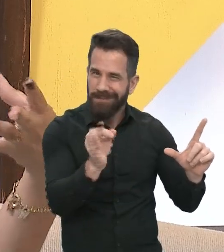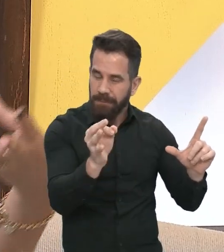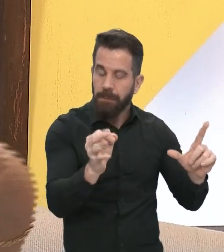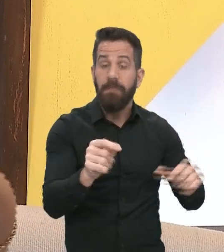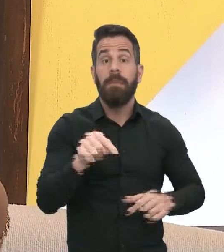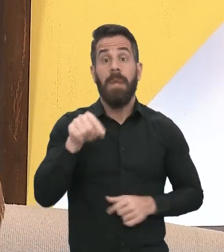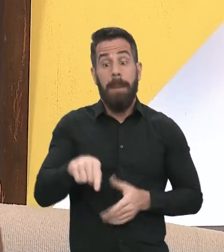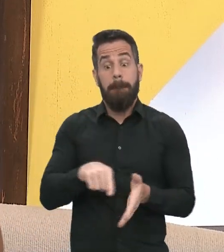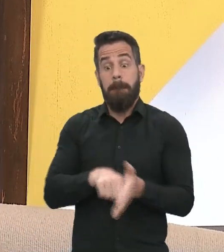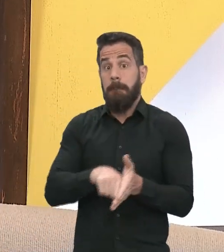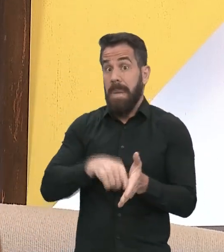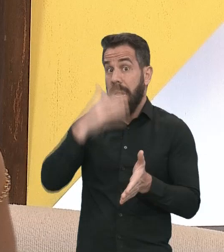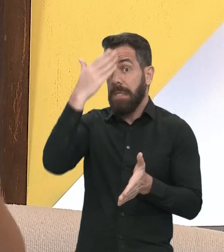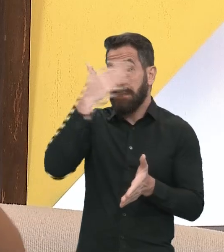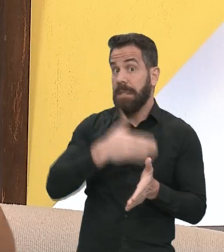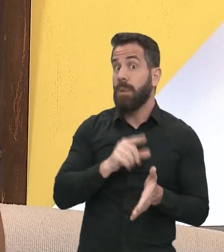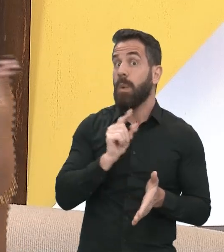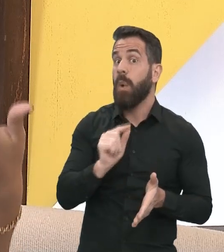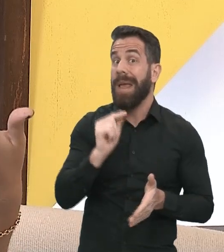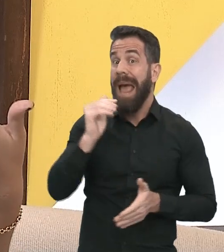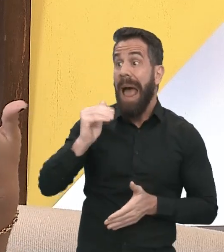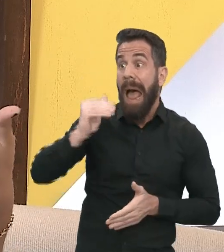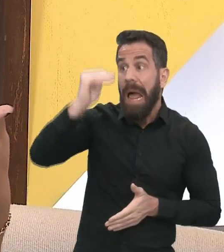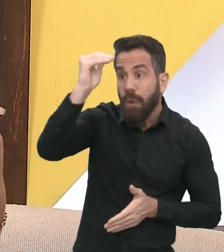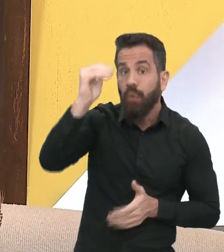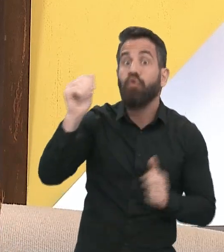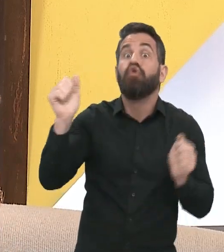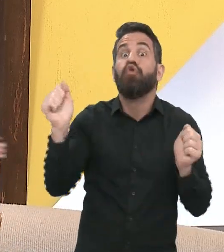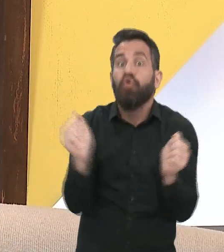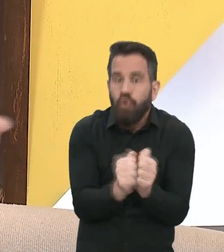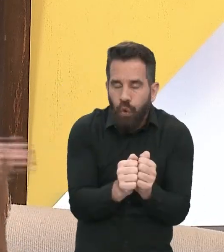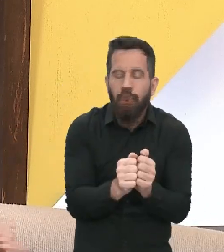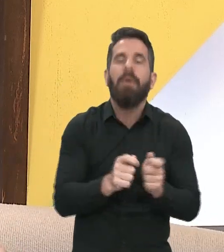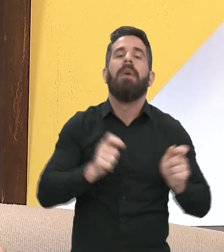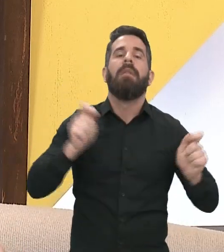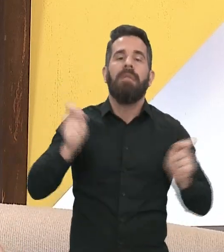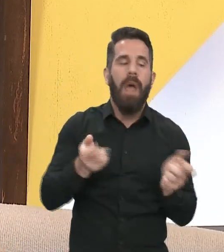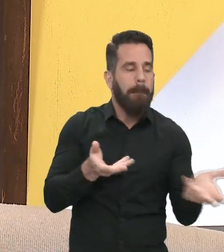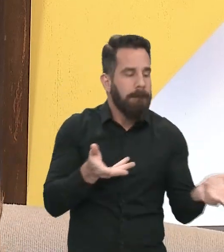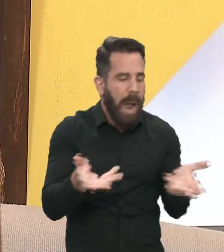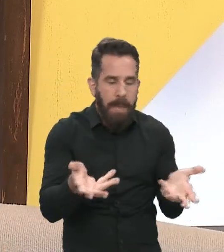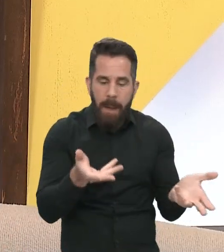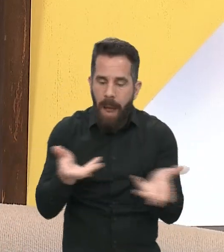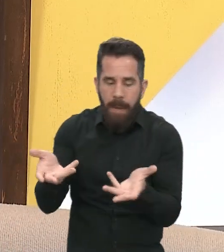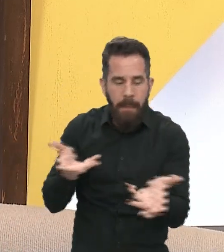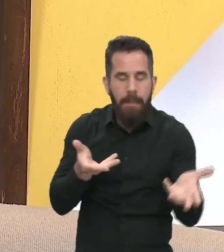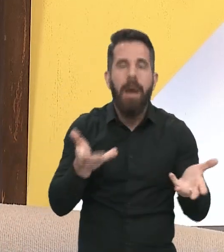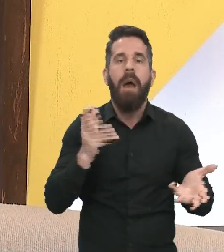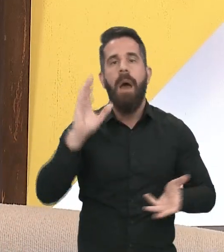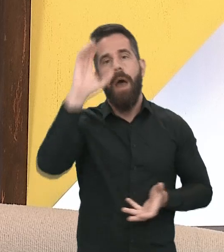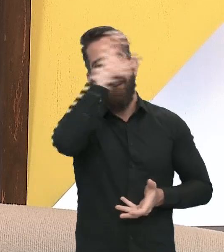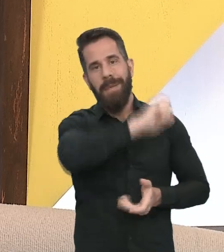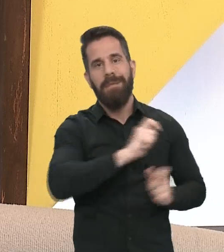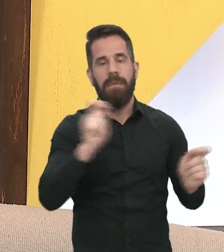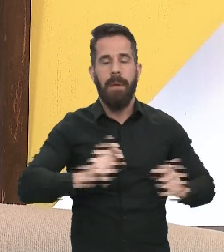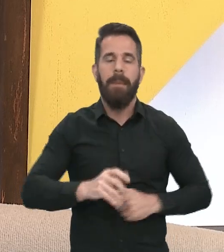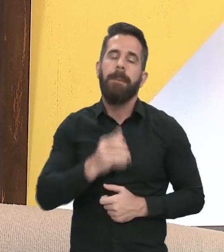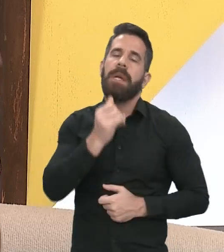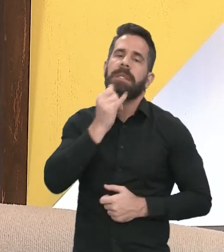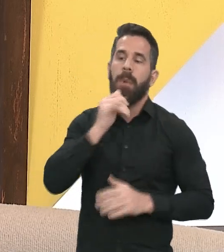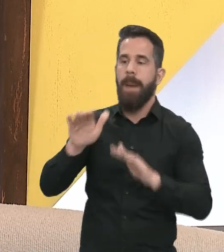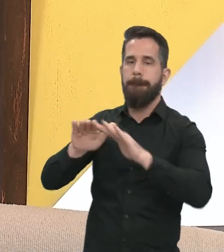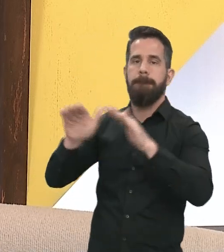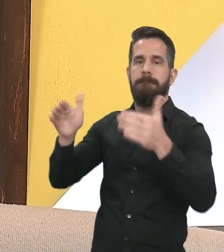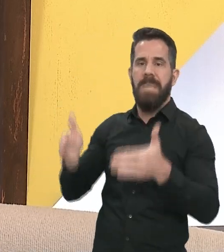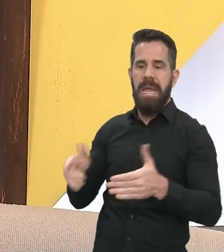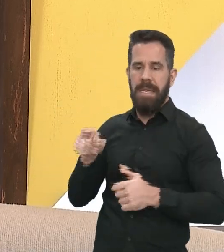em interação com ela, e isso vai facilitar o aprendizado que ela vai ter das telas. Então, se eu, por exemplo, tenho uma mesa e eu